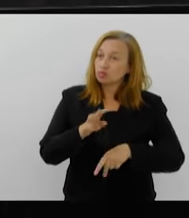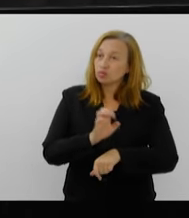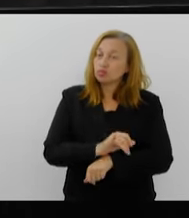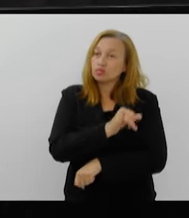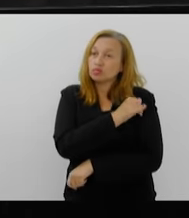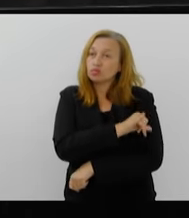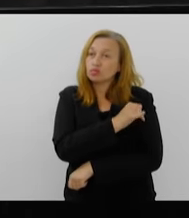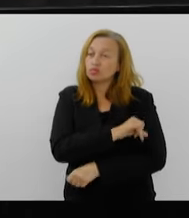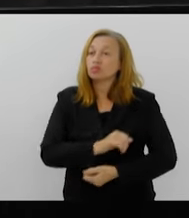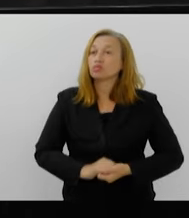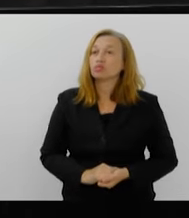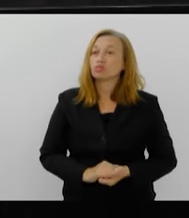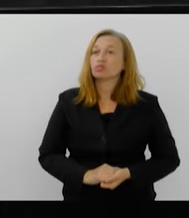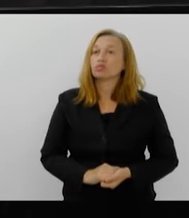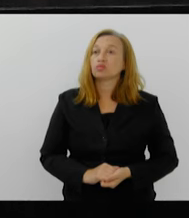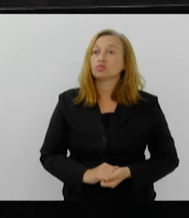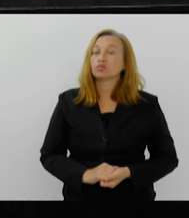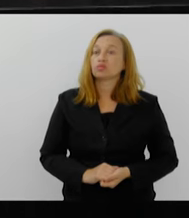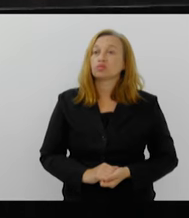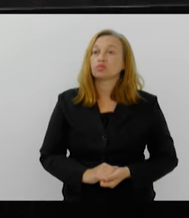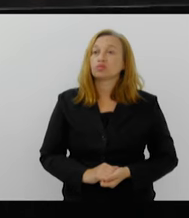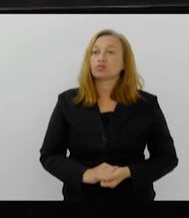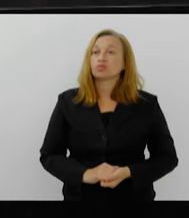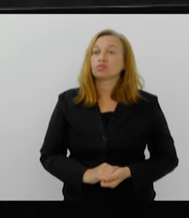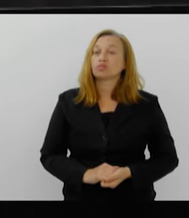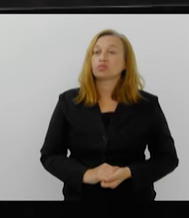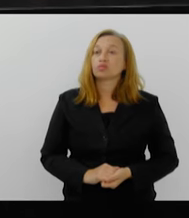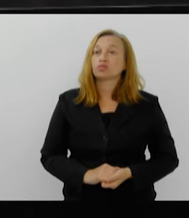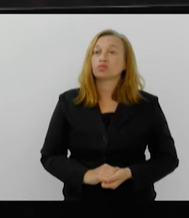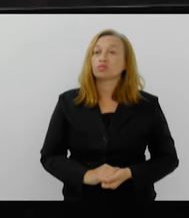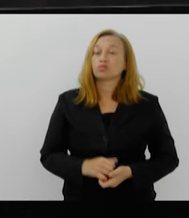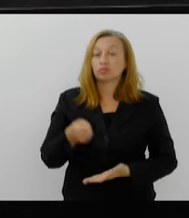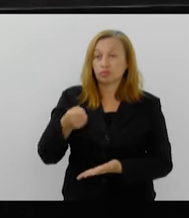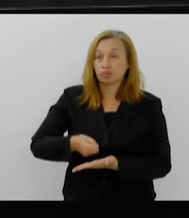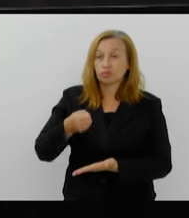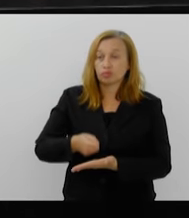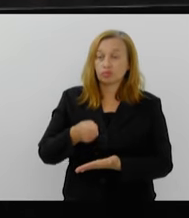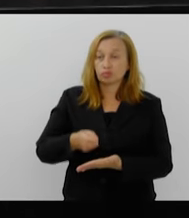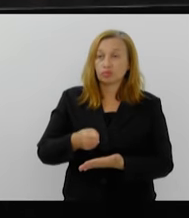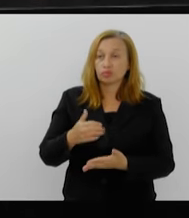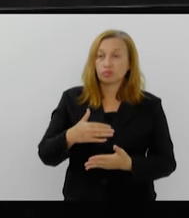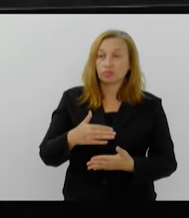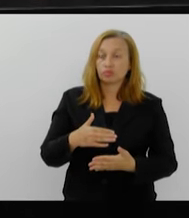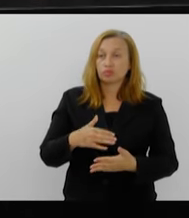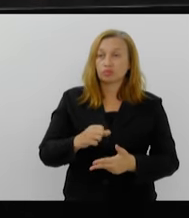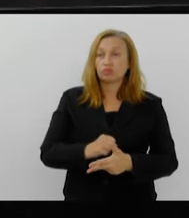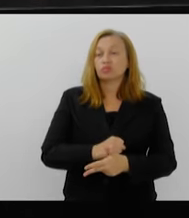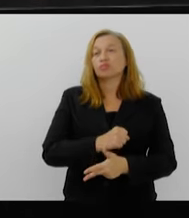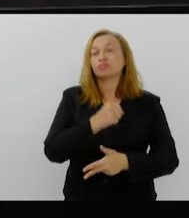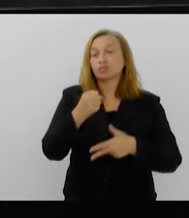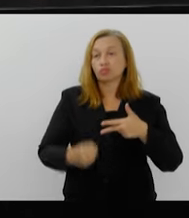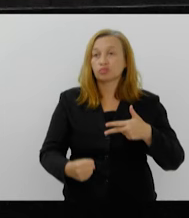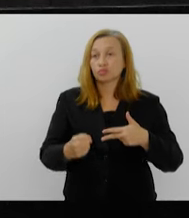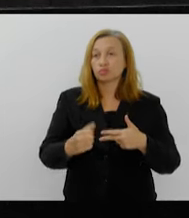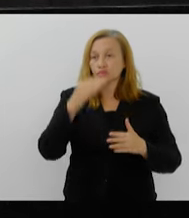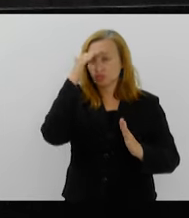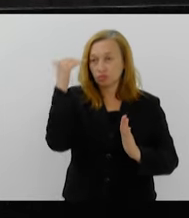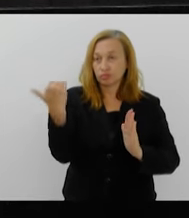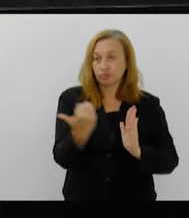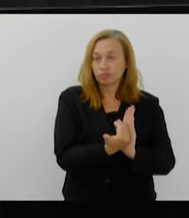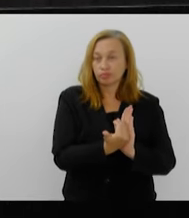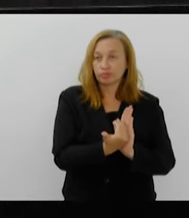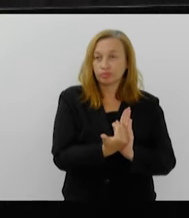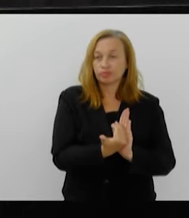do Rio de Janeiro, deveres dos órgãos executivos de cumprir e de atender na sua